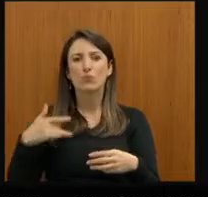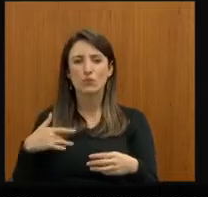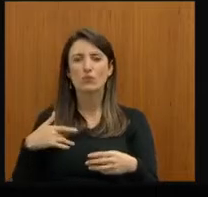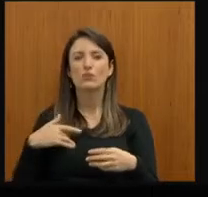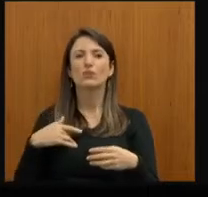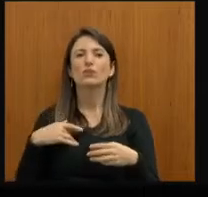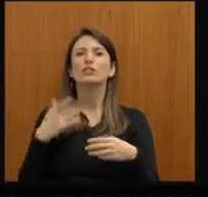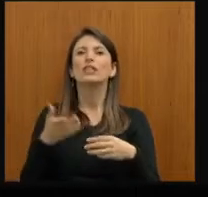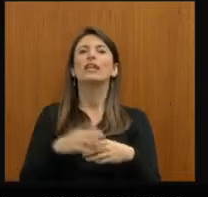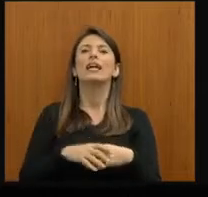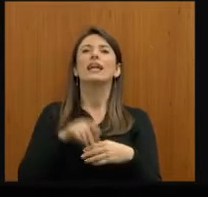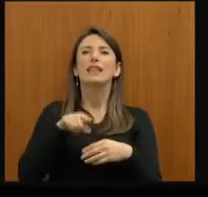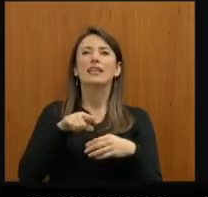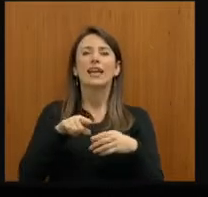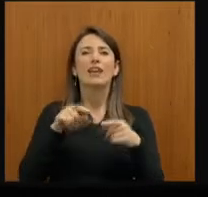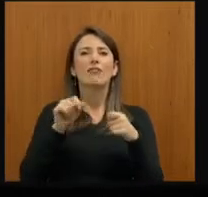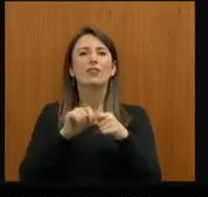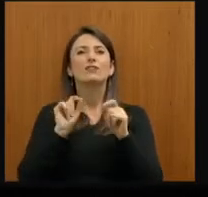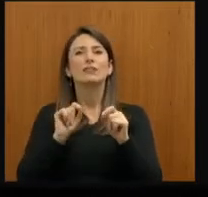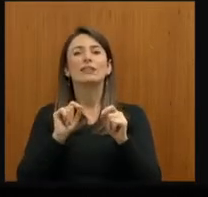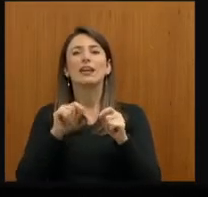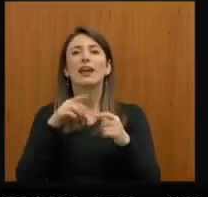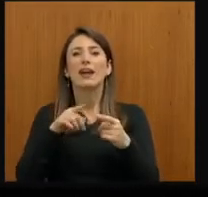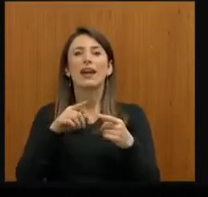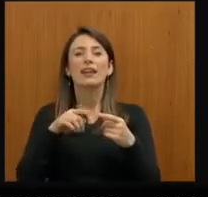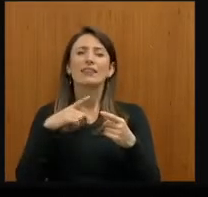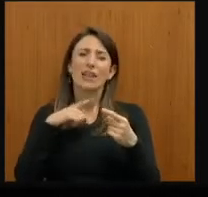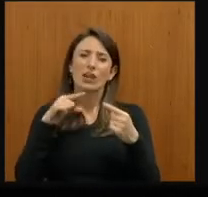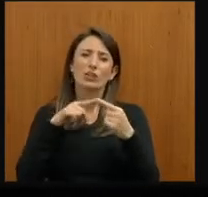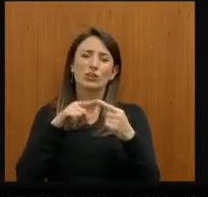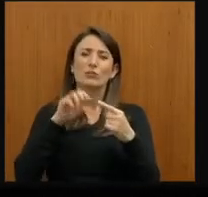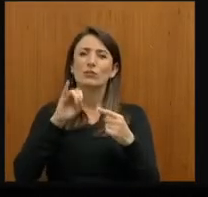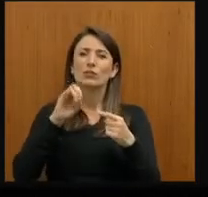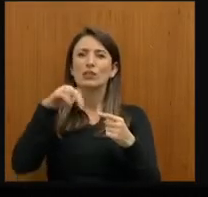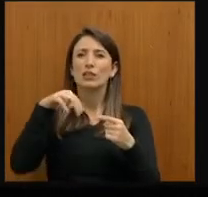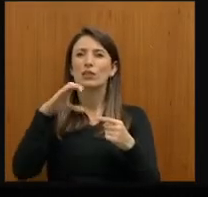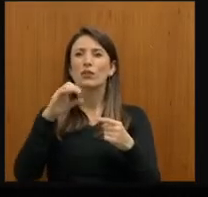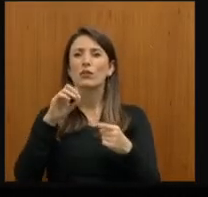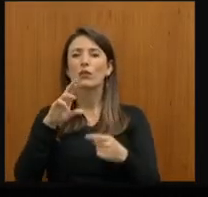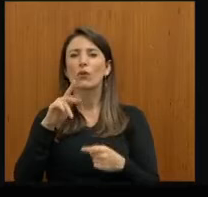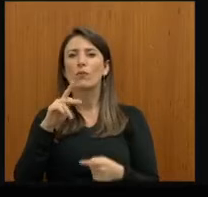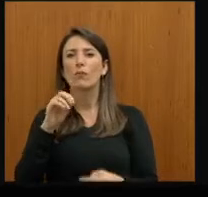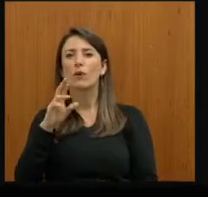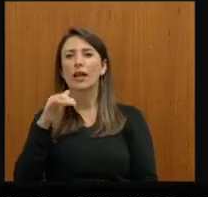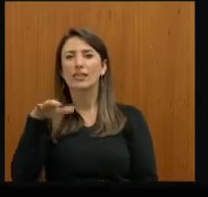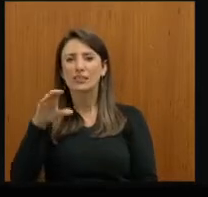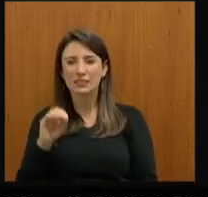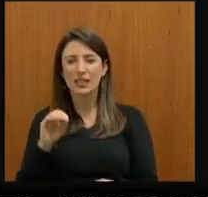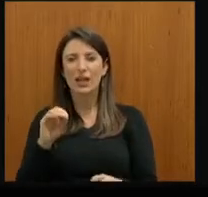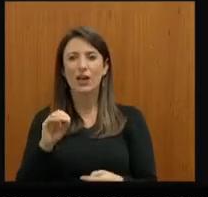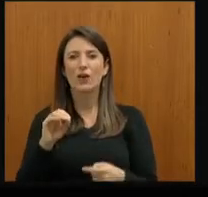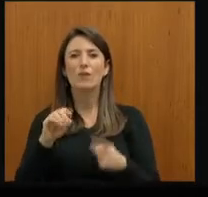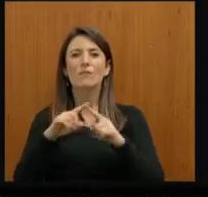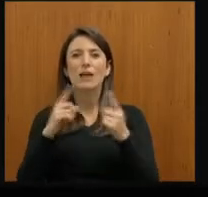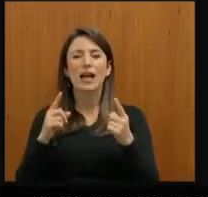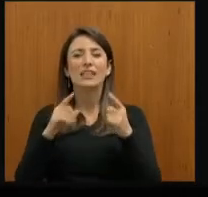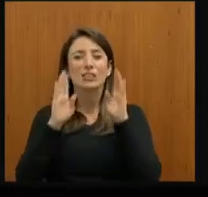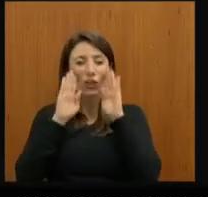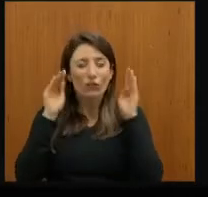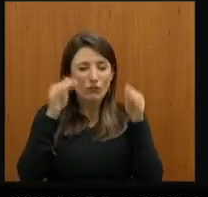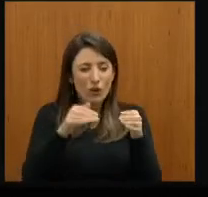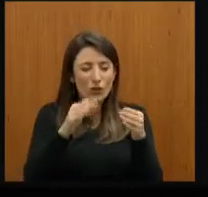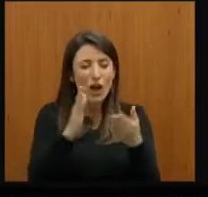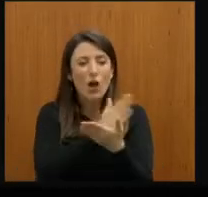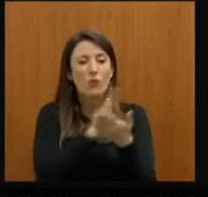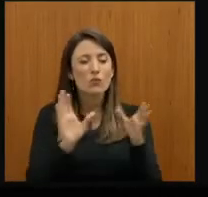nome do Sul não que essa incorporação seja um problema e sim o problema foi o direcionamento para vamos de mulheres